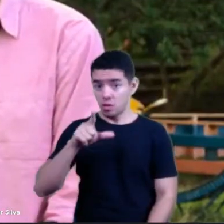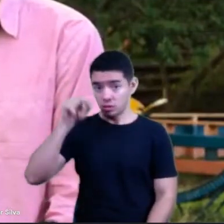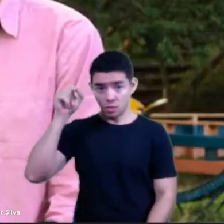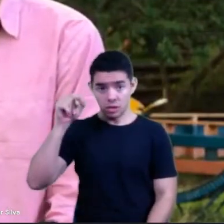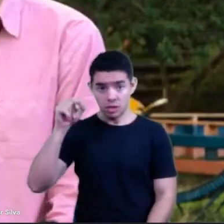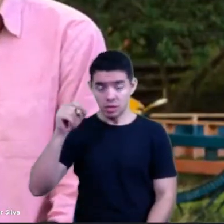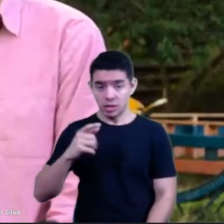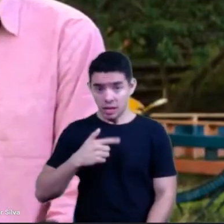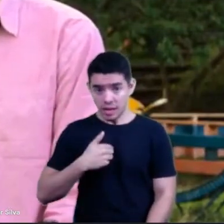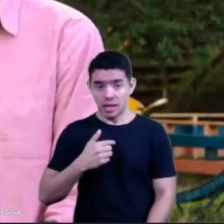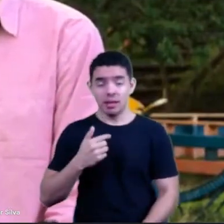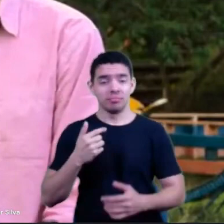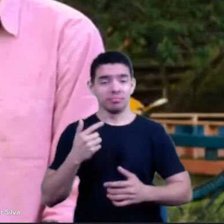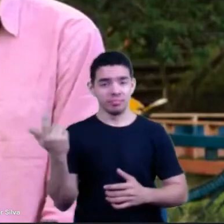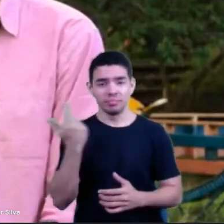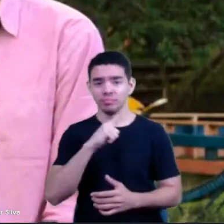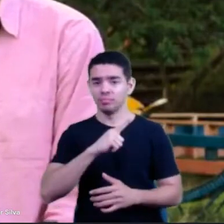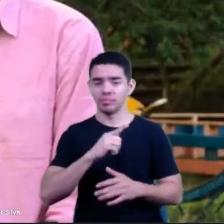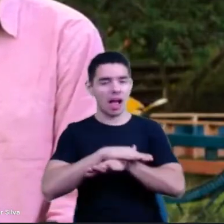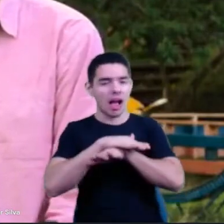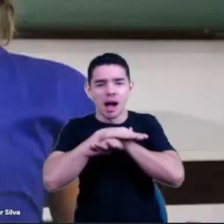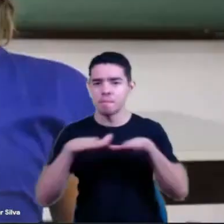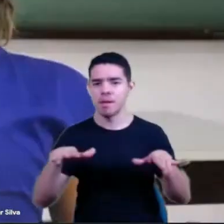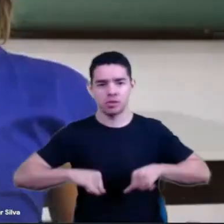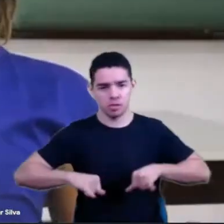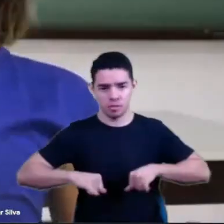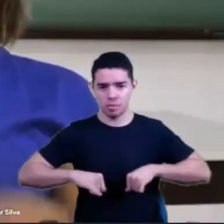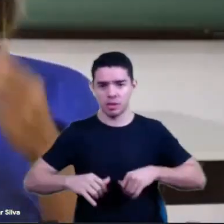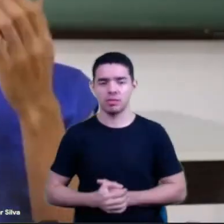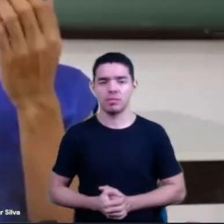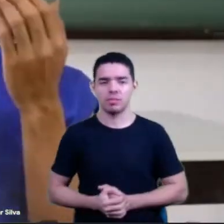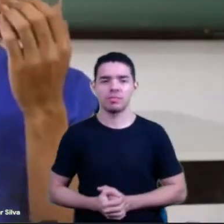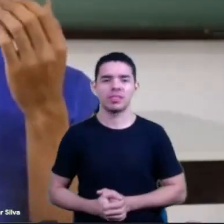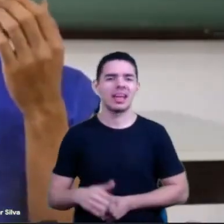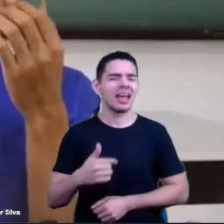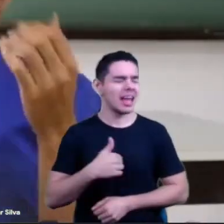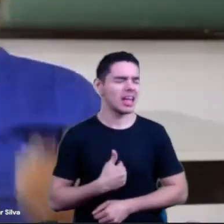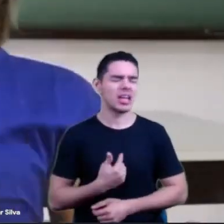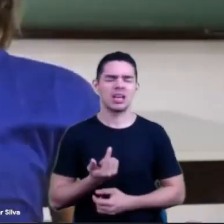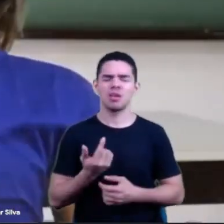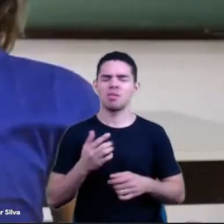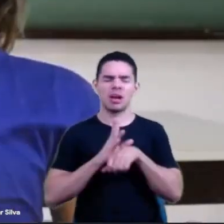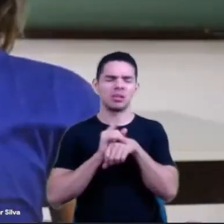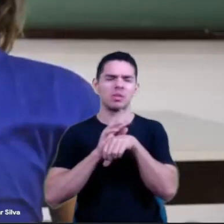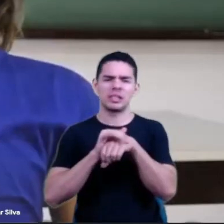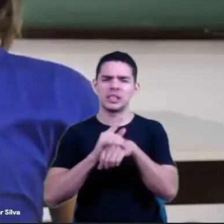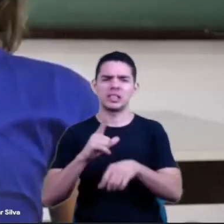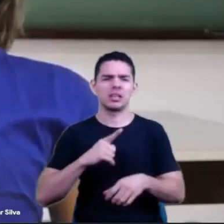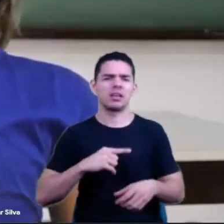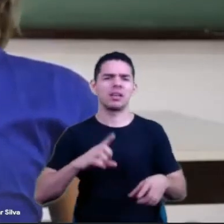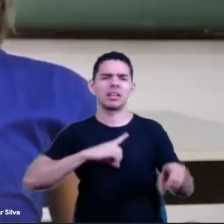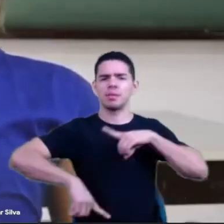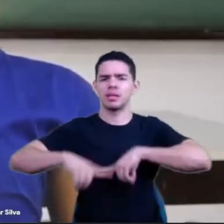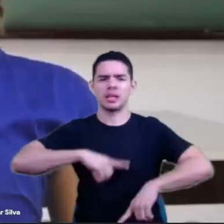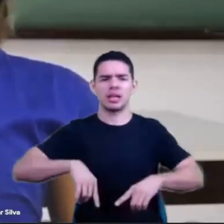o refúgio para acabar com todo aquele sofrimento. E eu adoeci muito, eu tive umas crises depressivas. Eu,